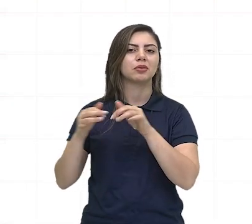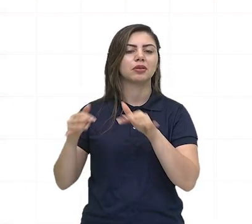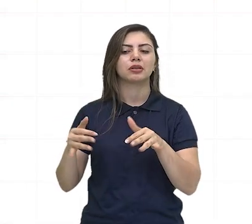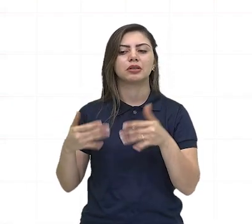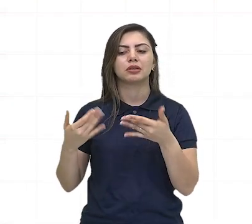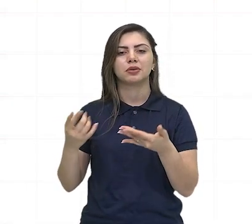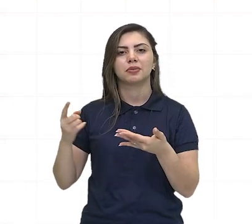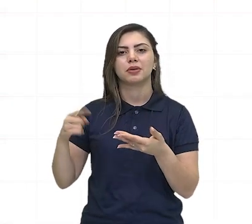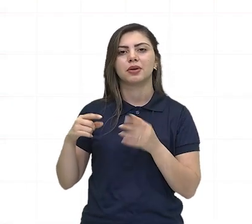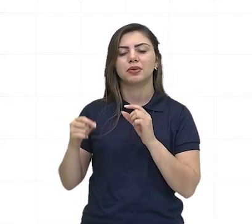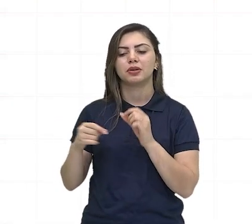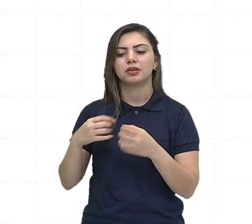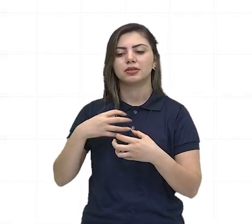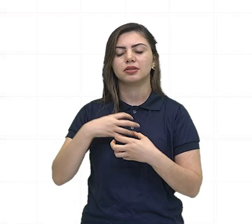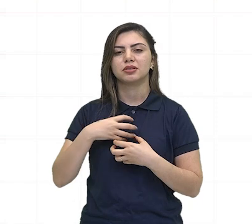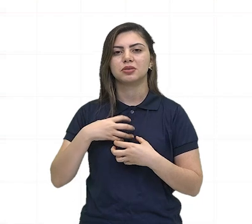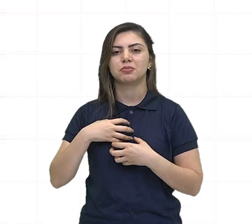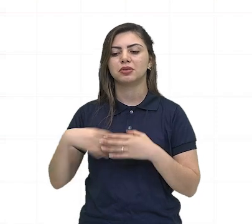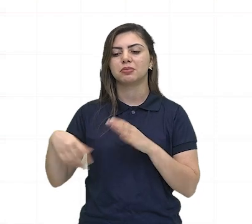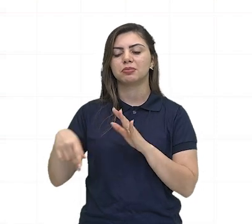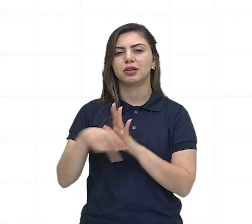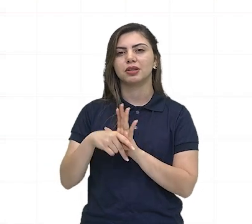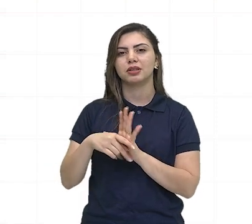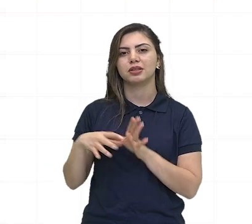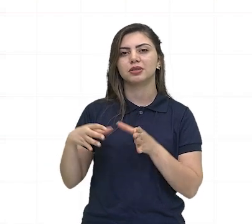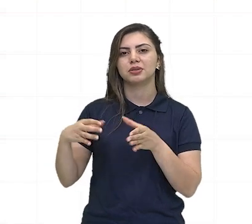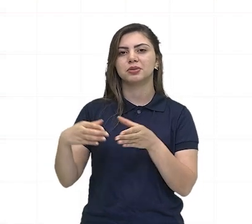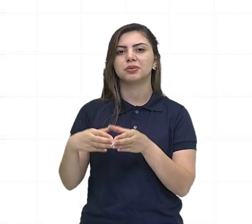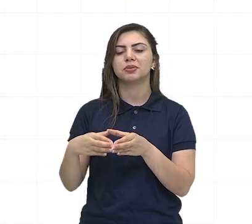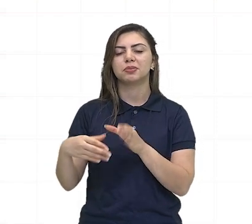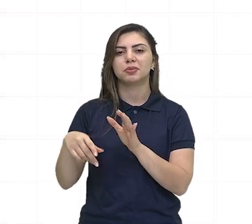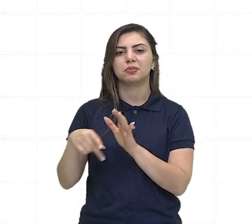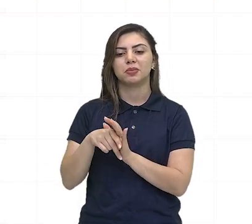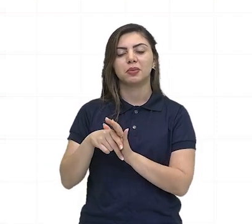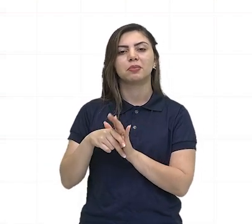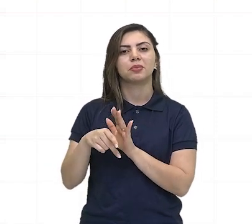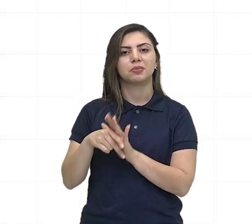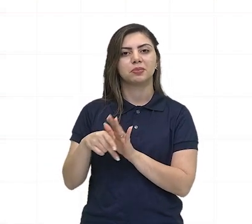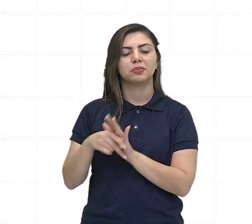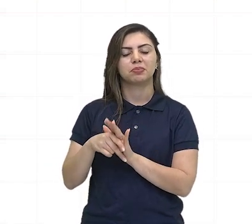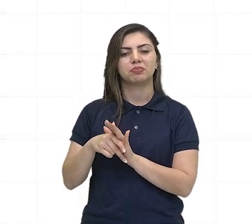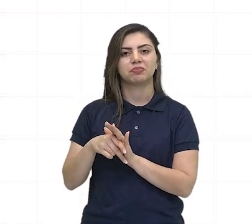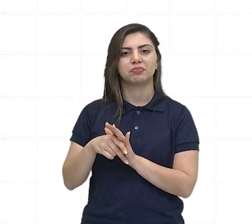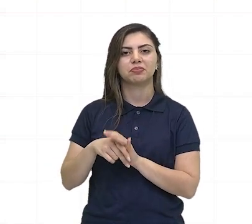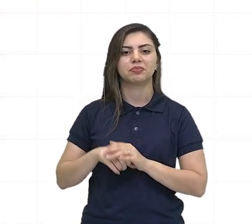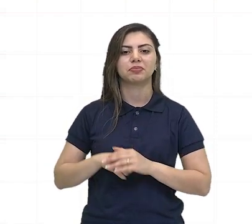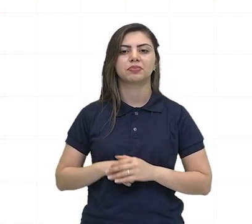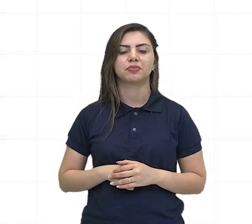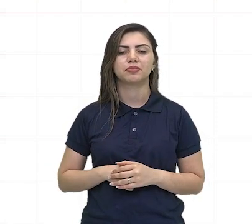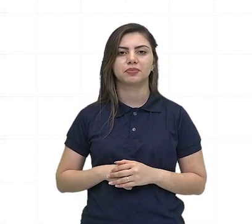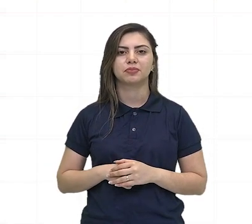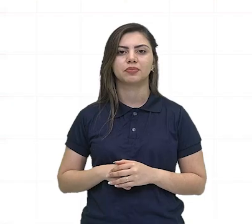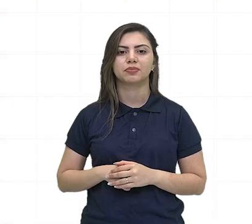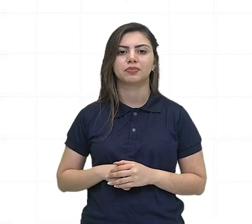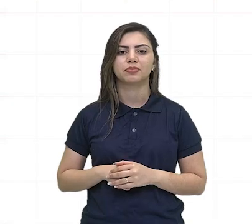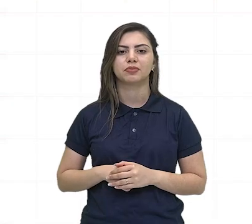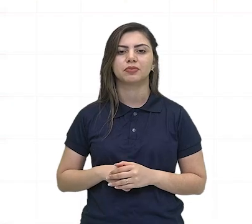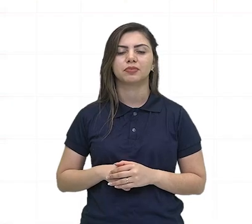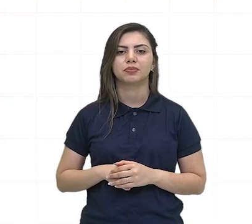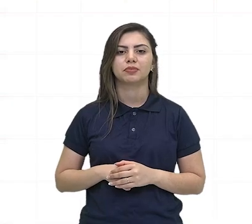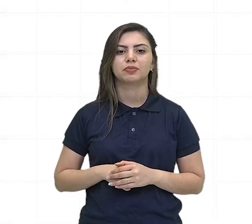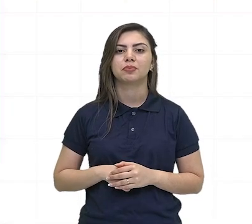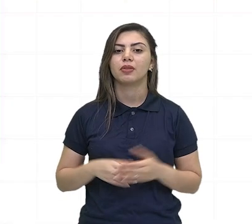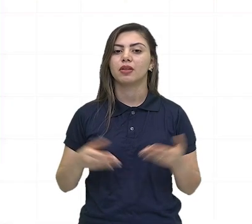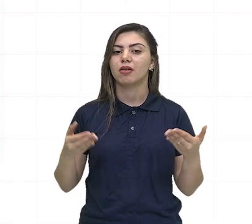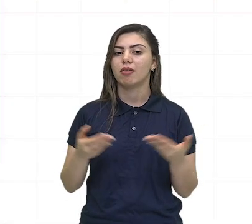os laços de pertencer a um grupo com o qual se identificam e que se reconhecem. Nessas